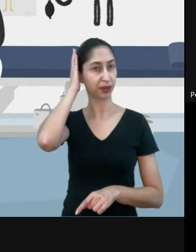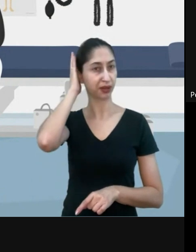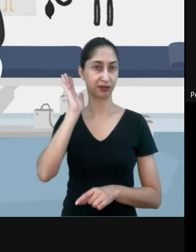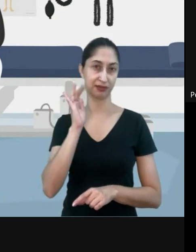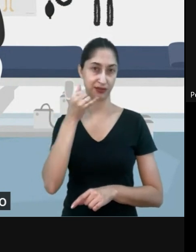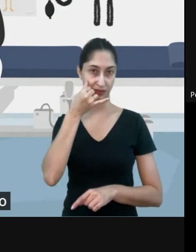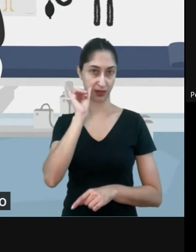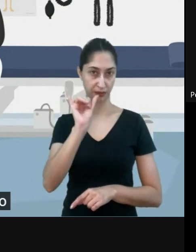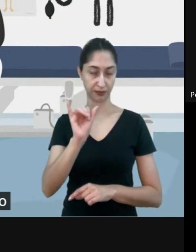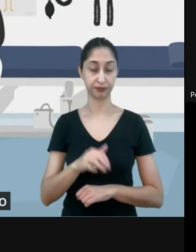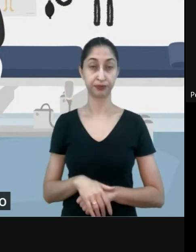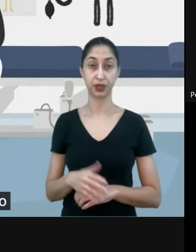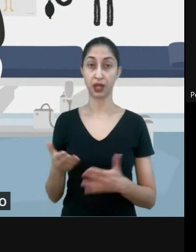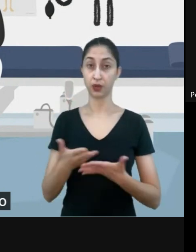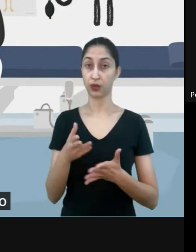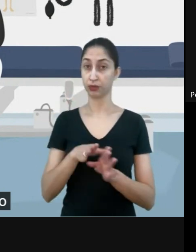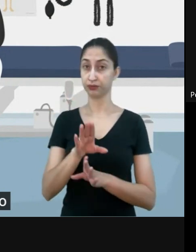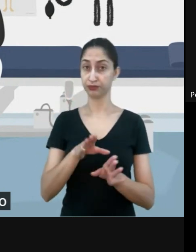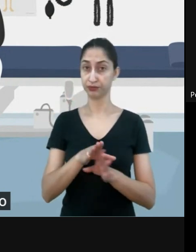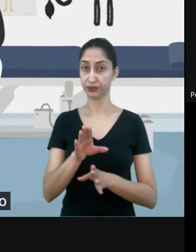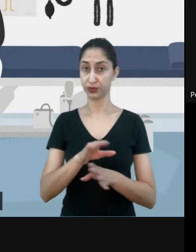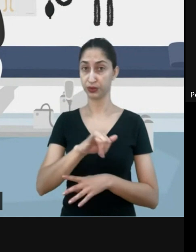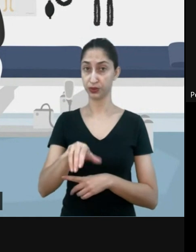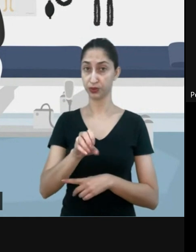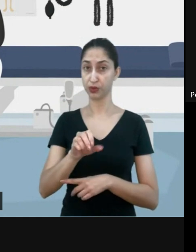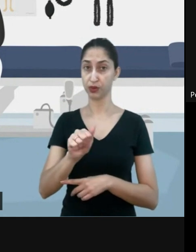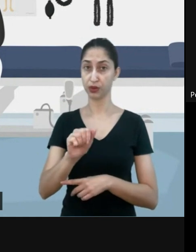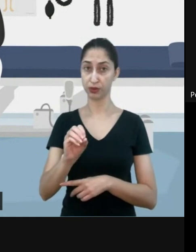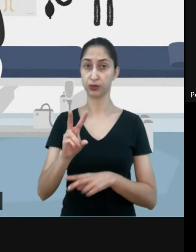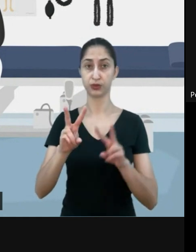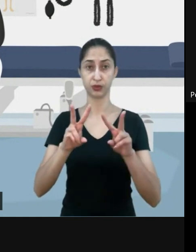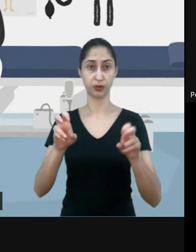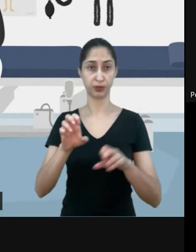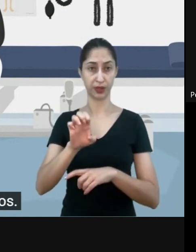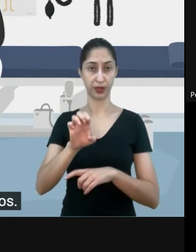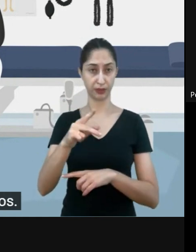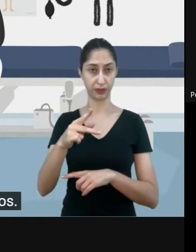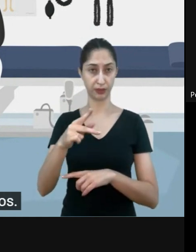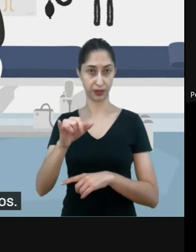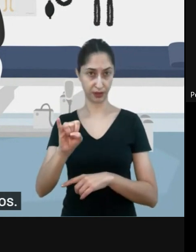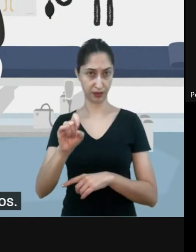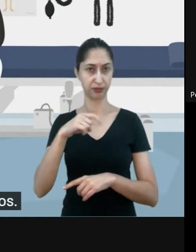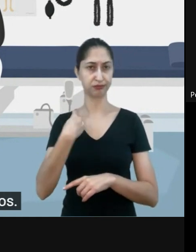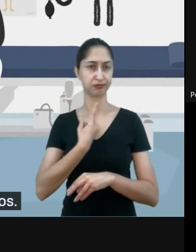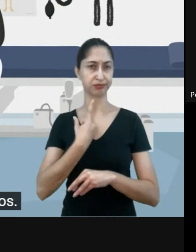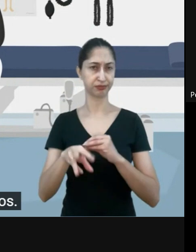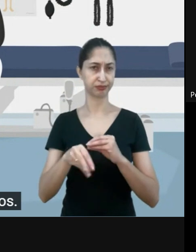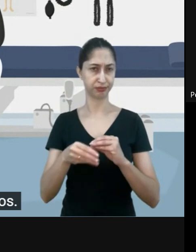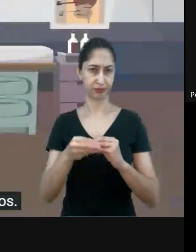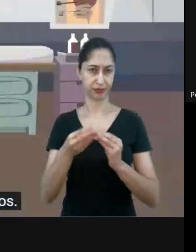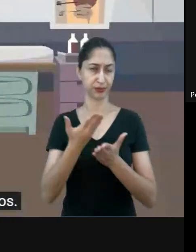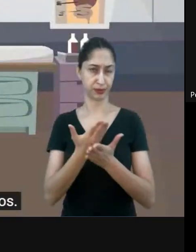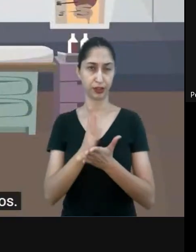cabelo. Agora vamos ver algumas dicas do João Proteção referentes ao EPI, complementando o que já estudamos.